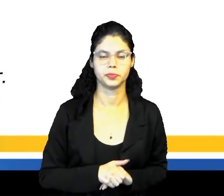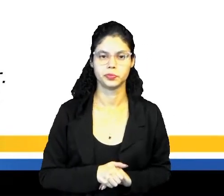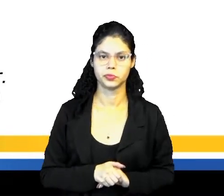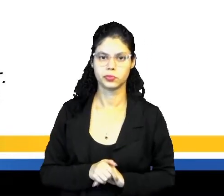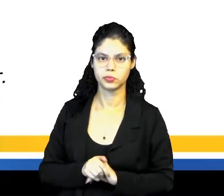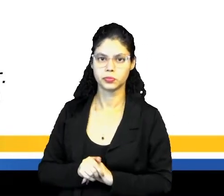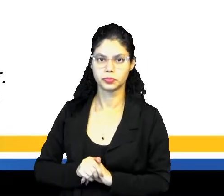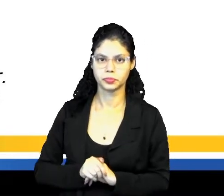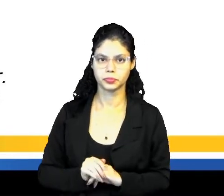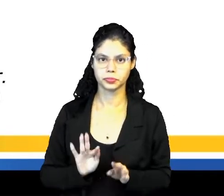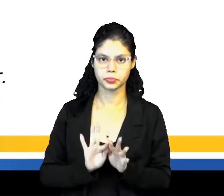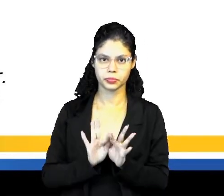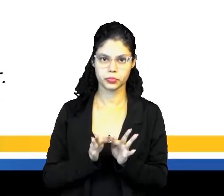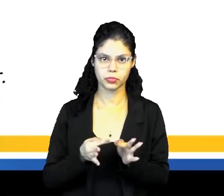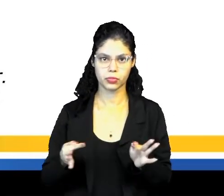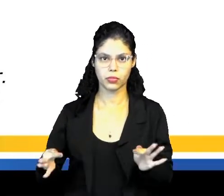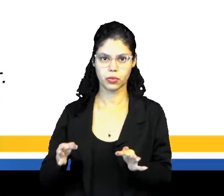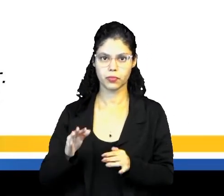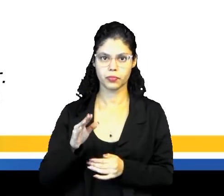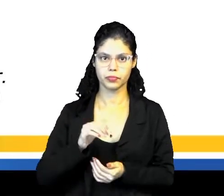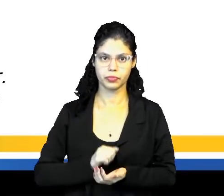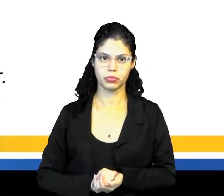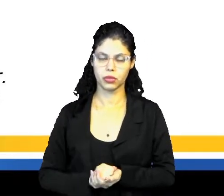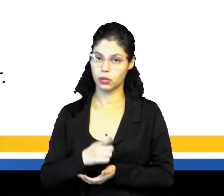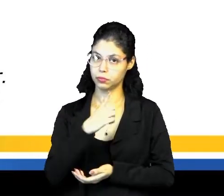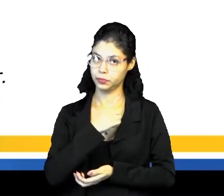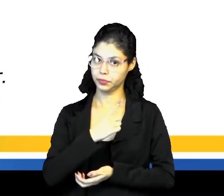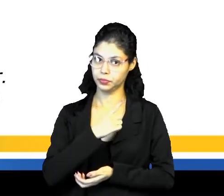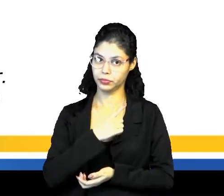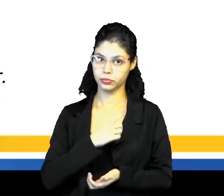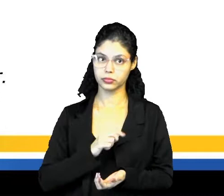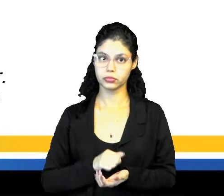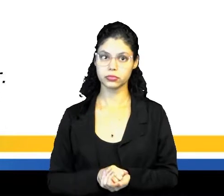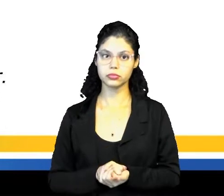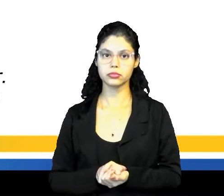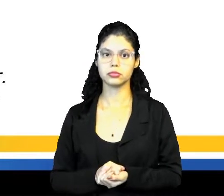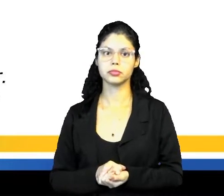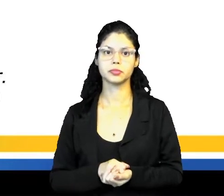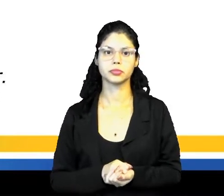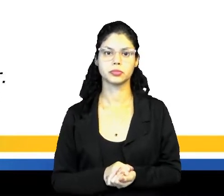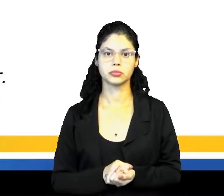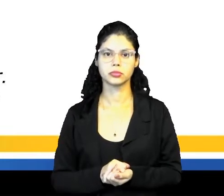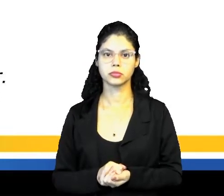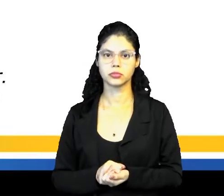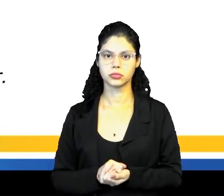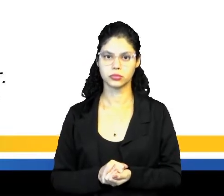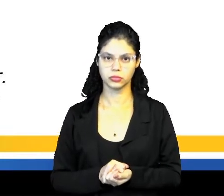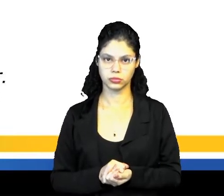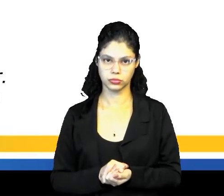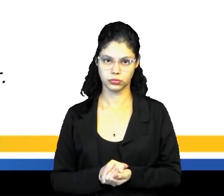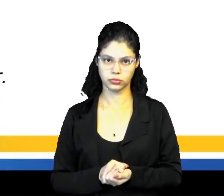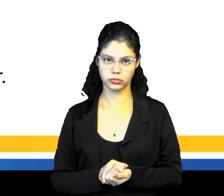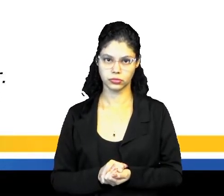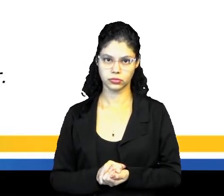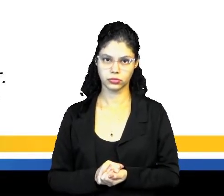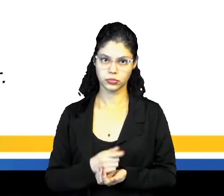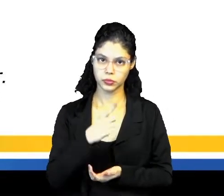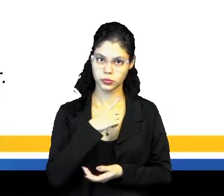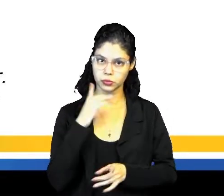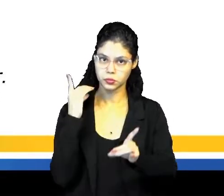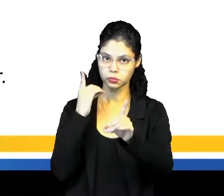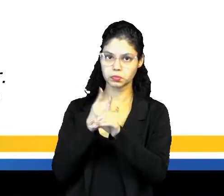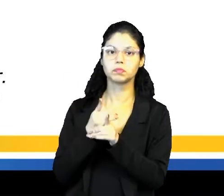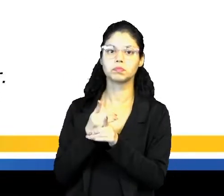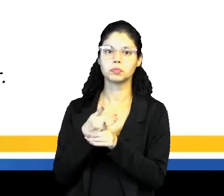Exemplos de frases com find out. Nós temos we have to find out what he's up to. Temos